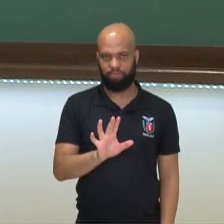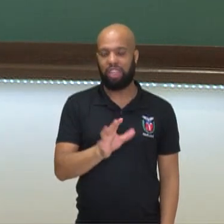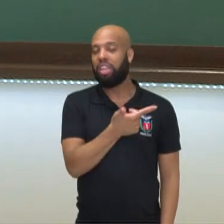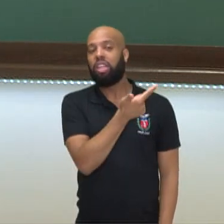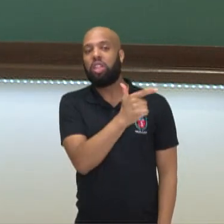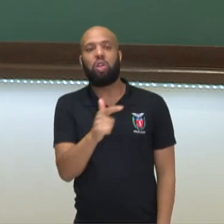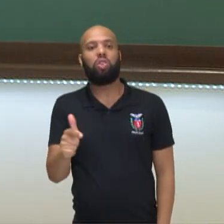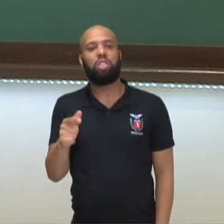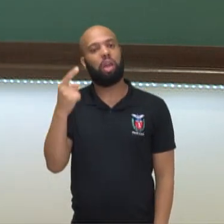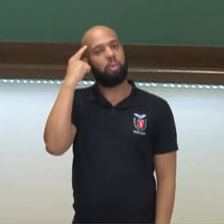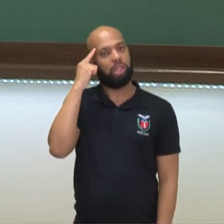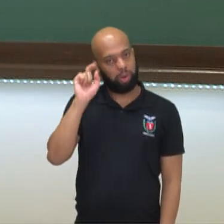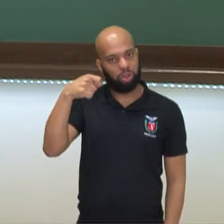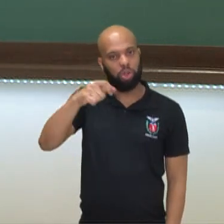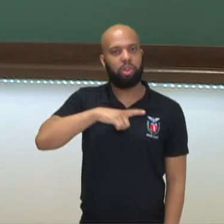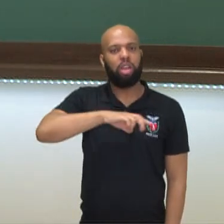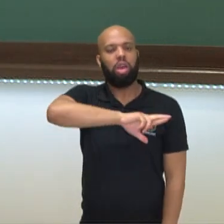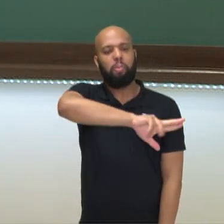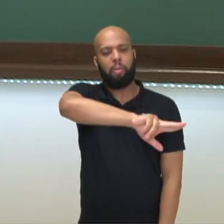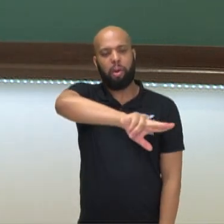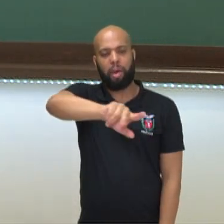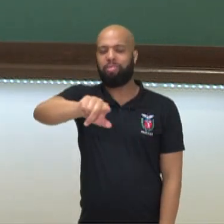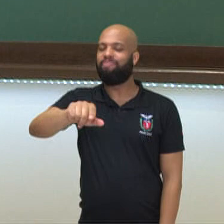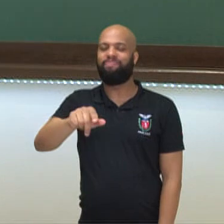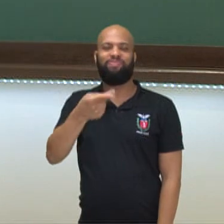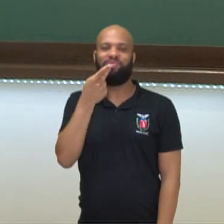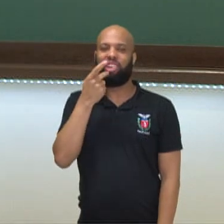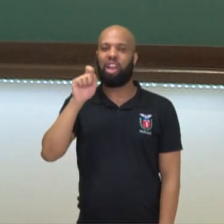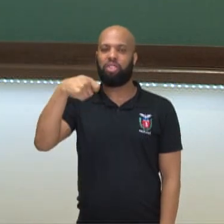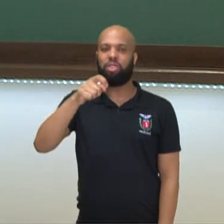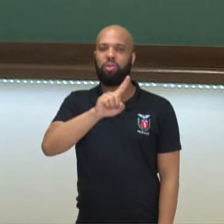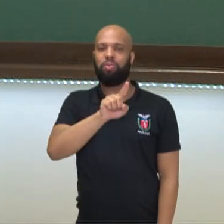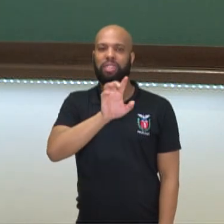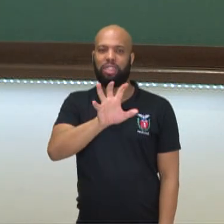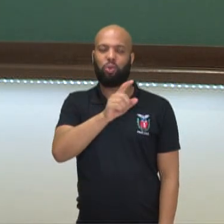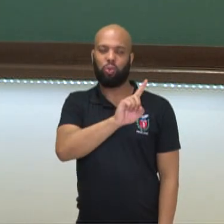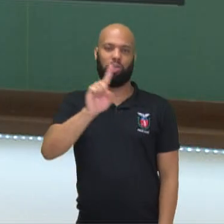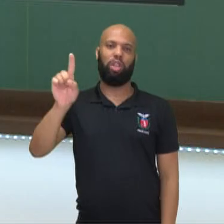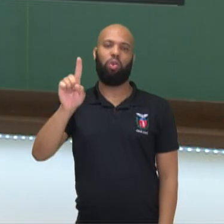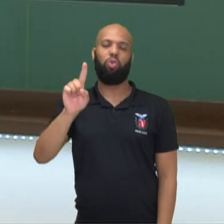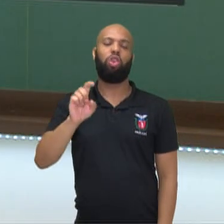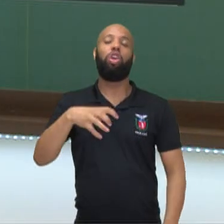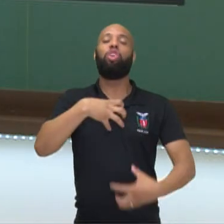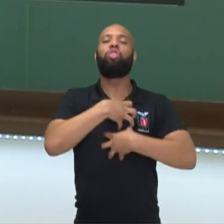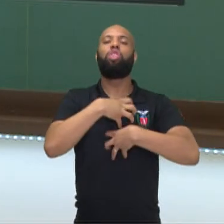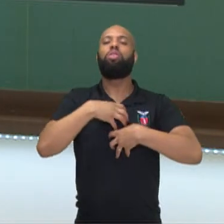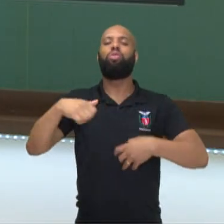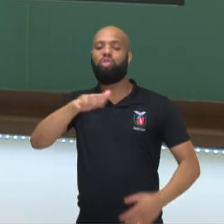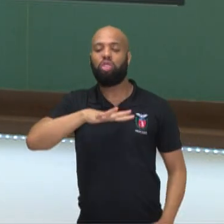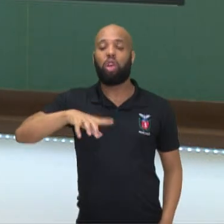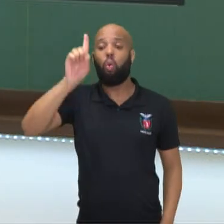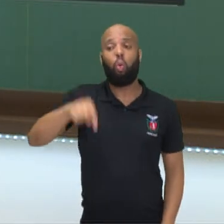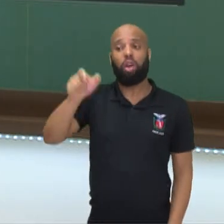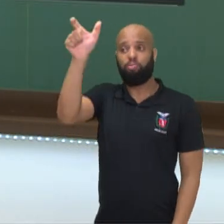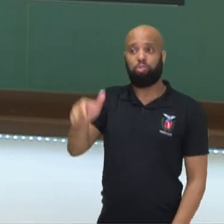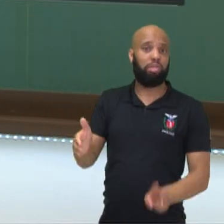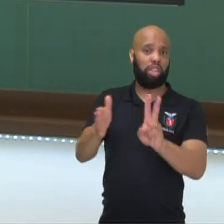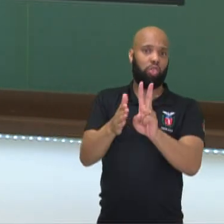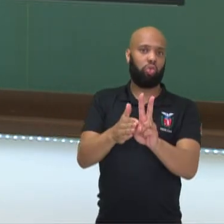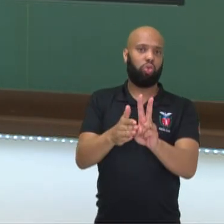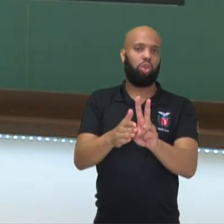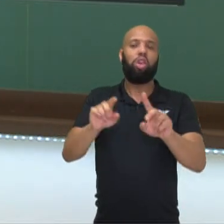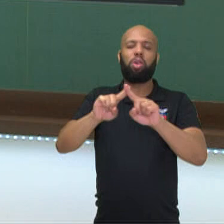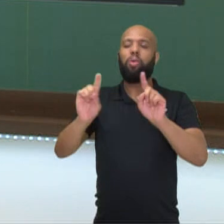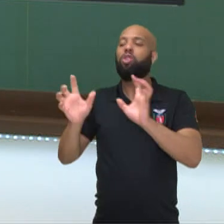Não havia uma ideia dessa diversidade toda dos povos indígenas. Tinha uma noção muito genérica, o índio. Não havia